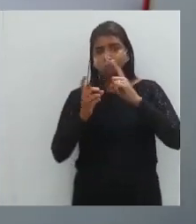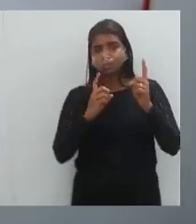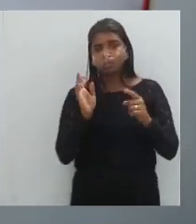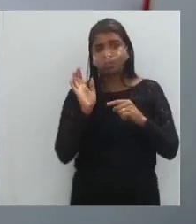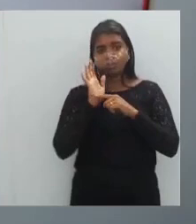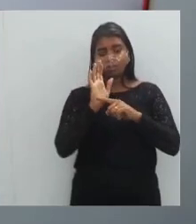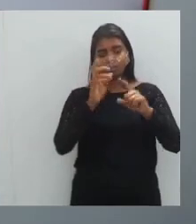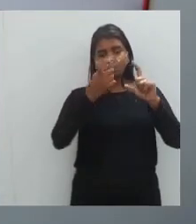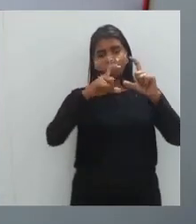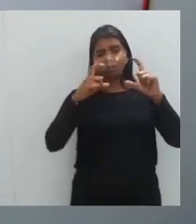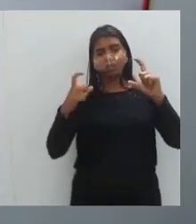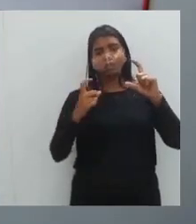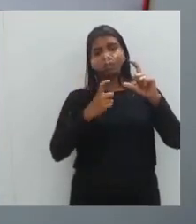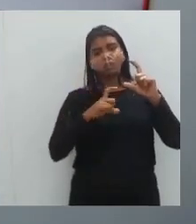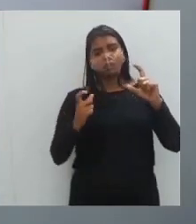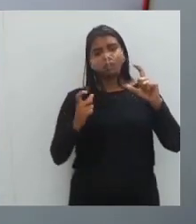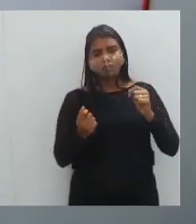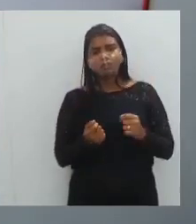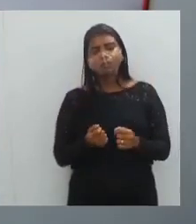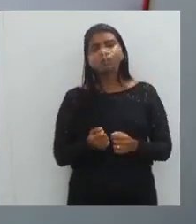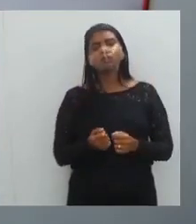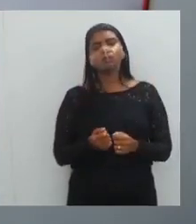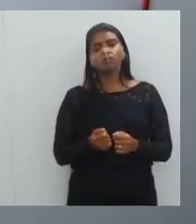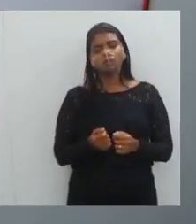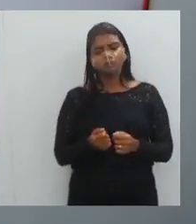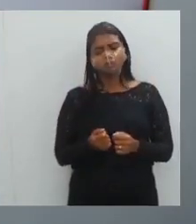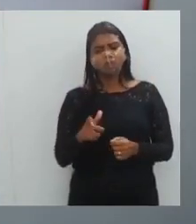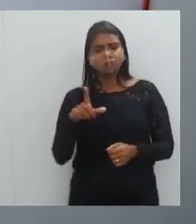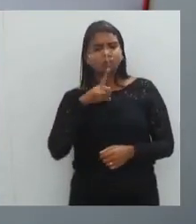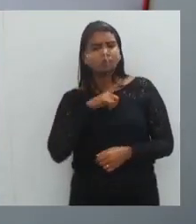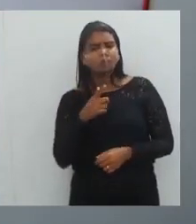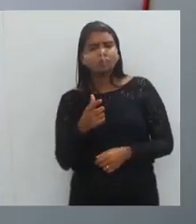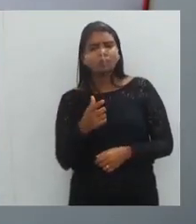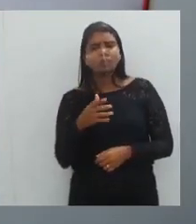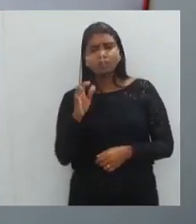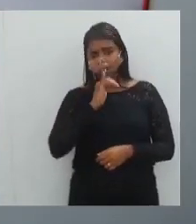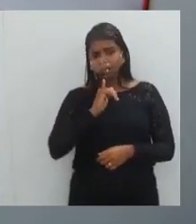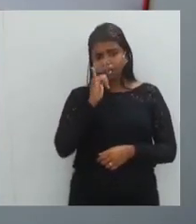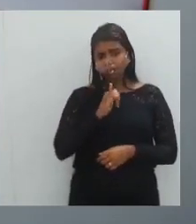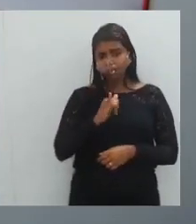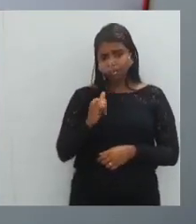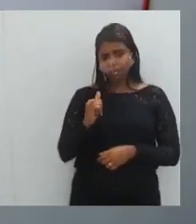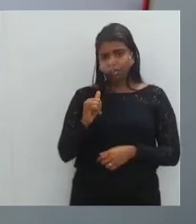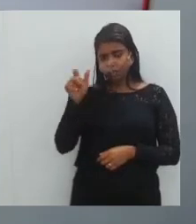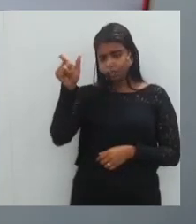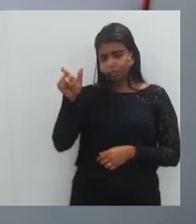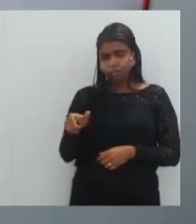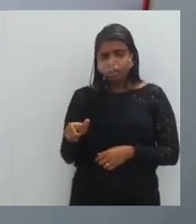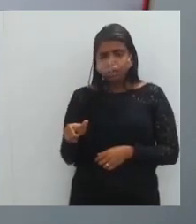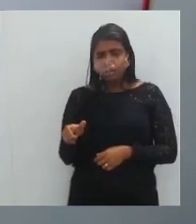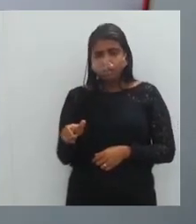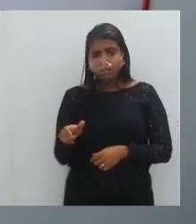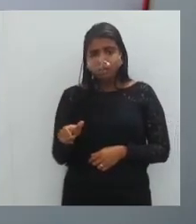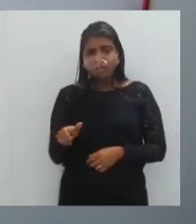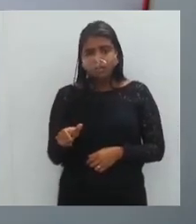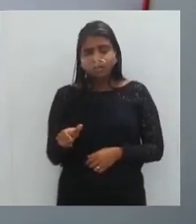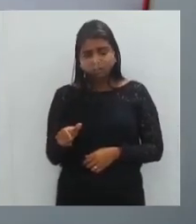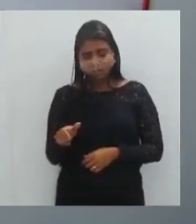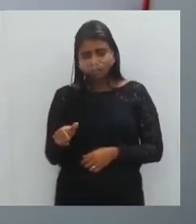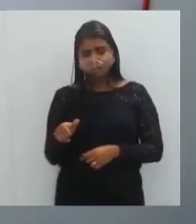na história em quadrinho é um discurso direto, né? Nós temos lá a fala da personagem diretamente, onde? Em